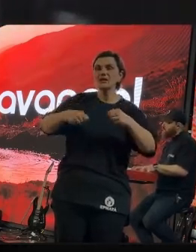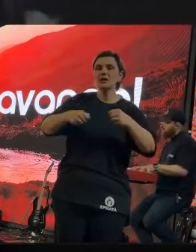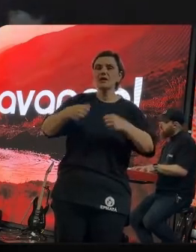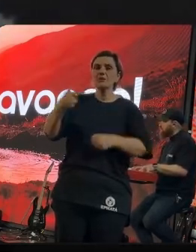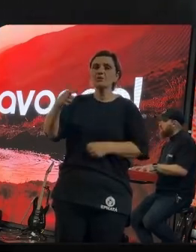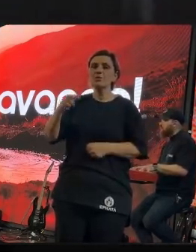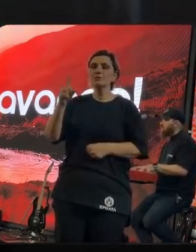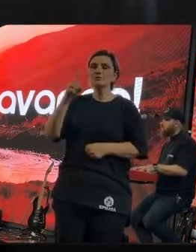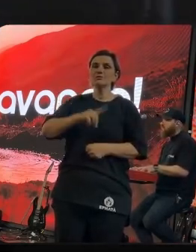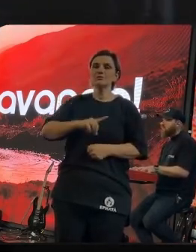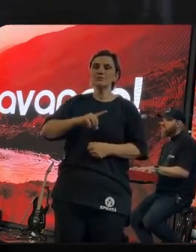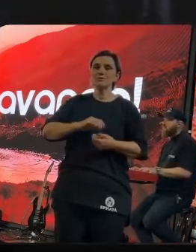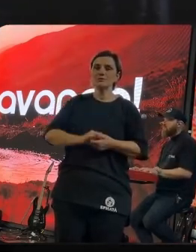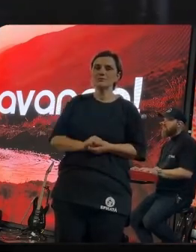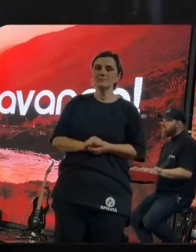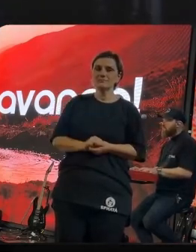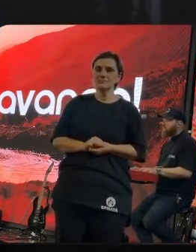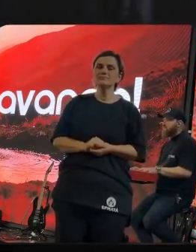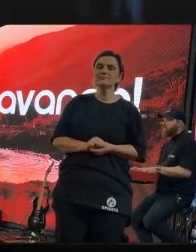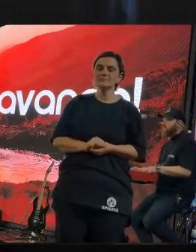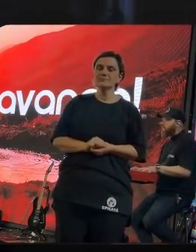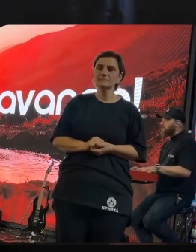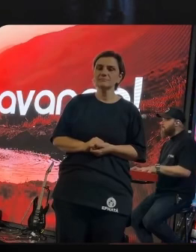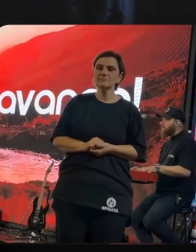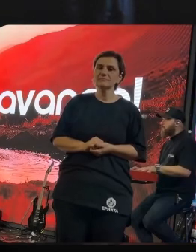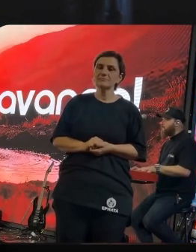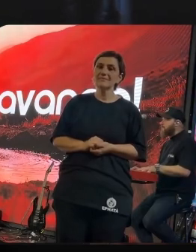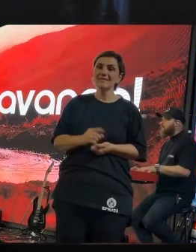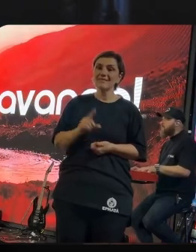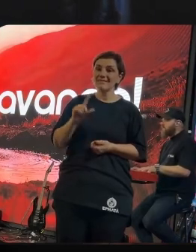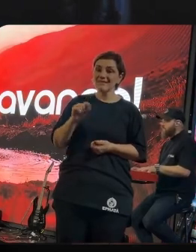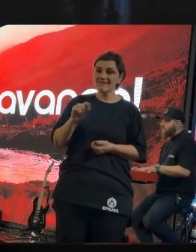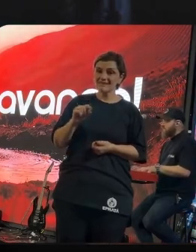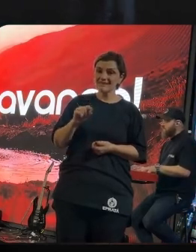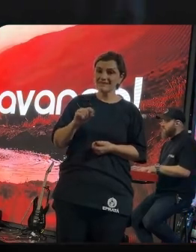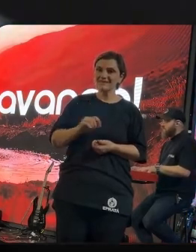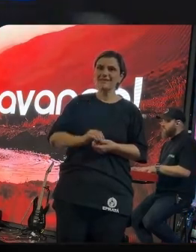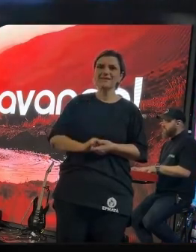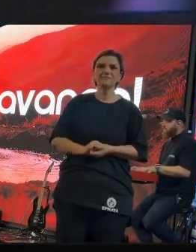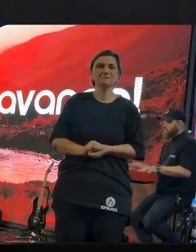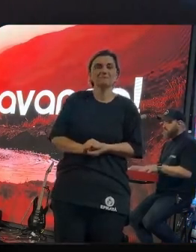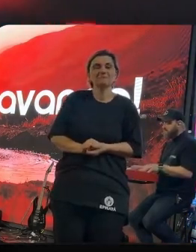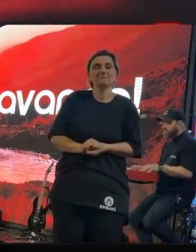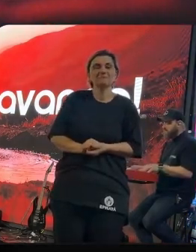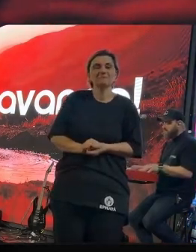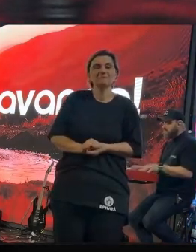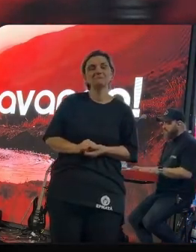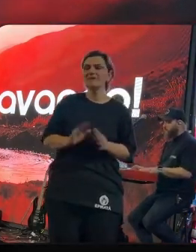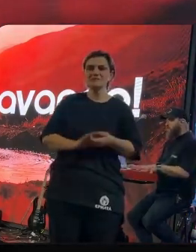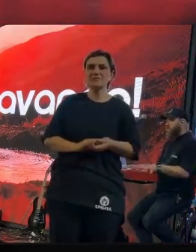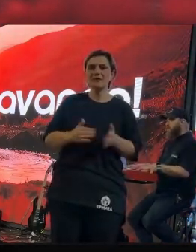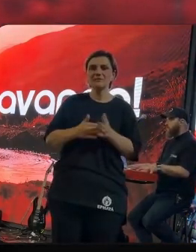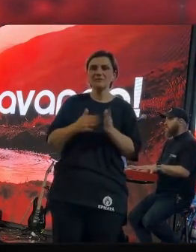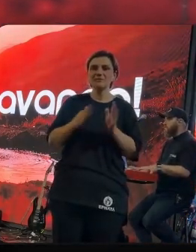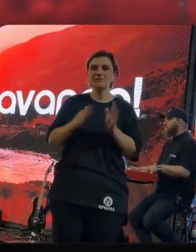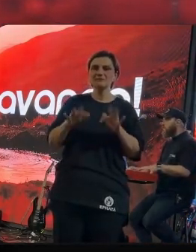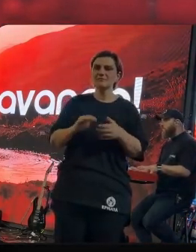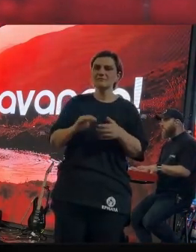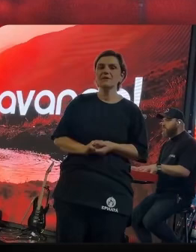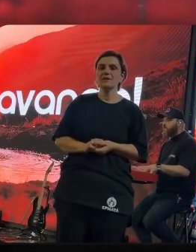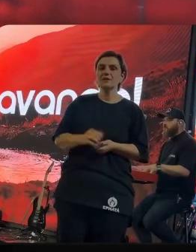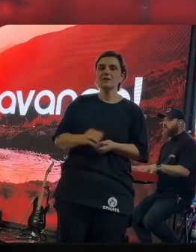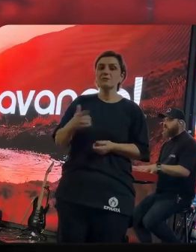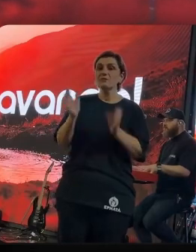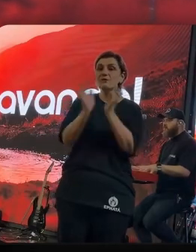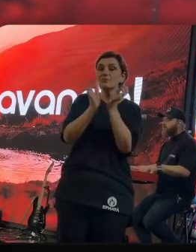quarto. Um dia a gente quer ganhar as nações para Jesus, no outro dia a gente não quer falar de Jesus nem para o colega de trabalho.